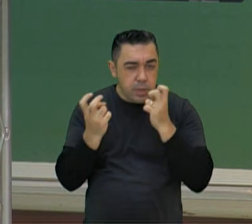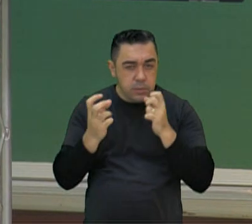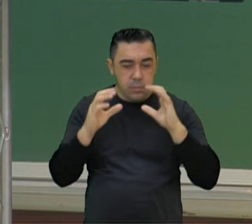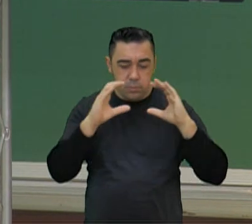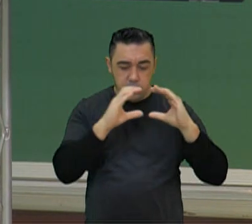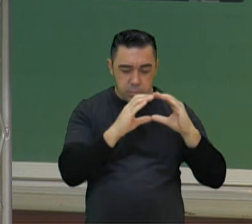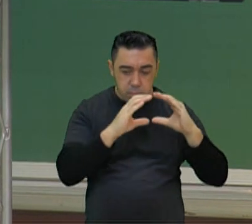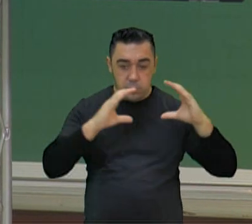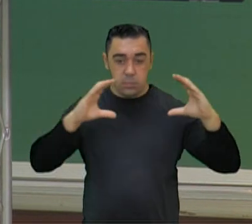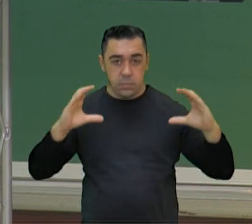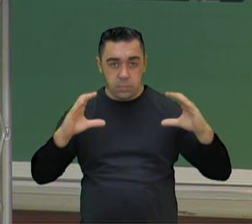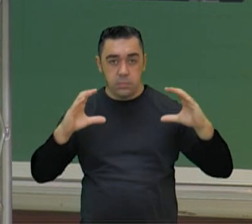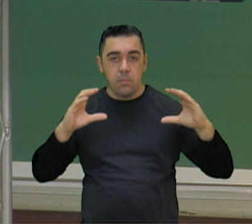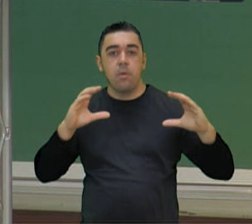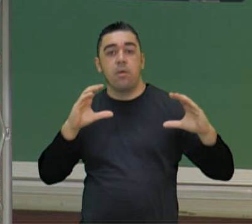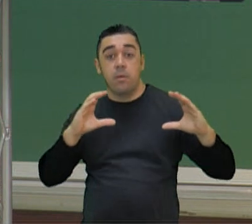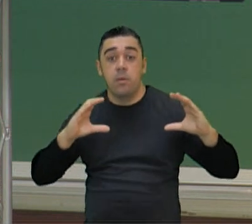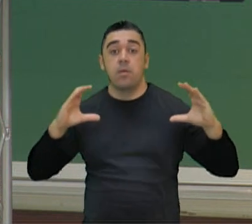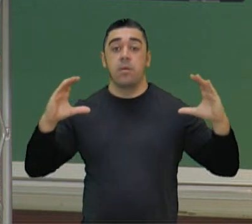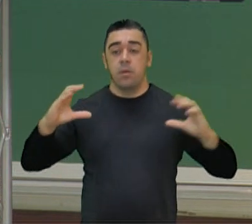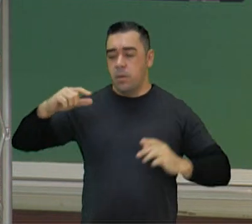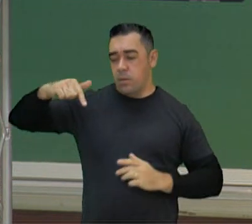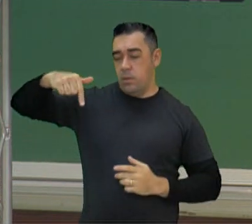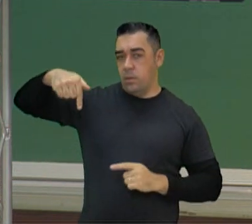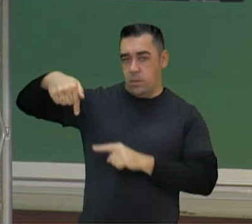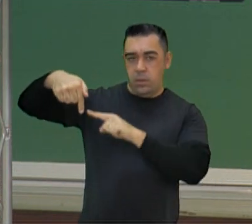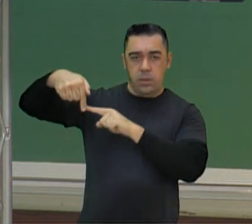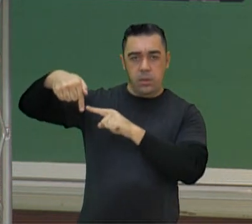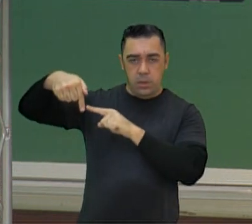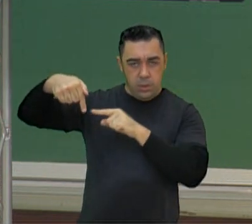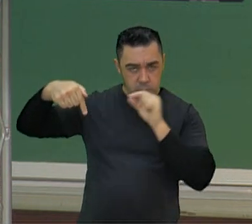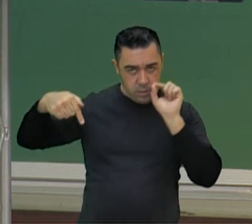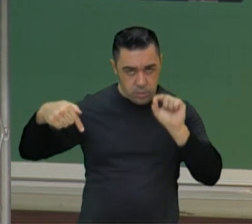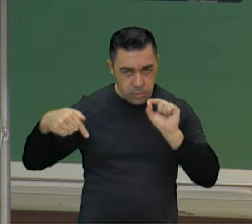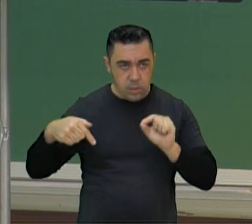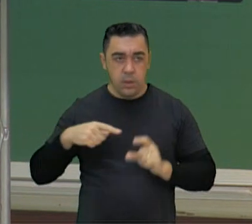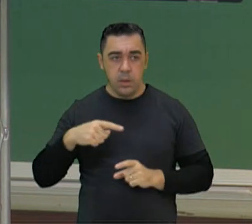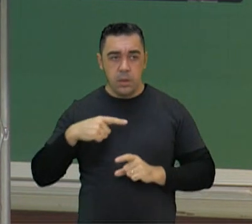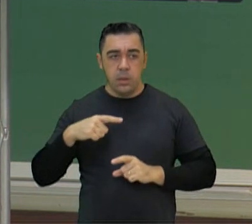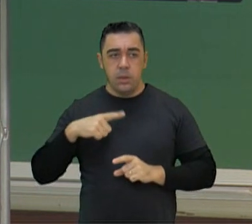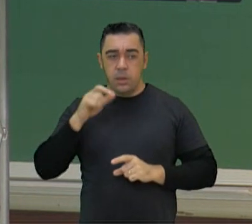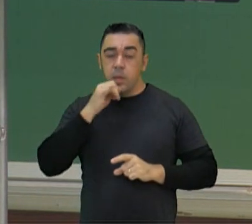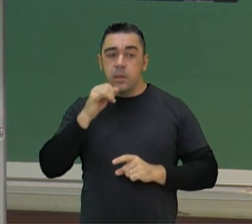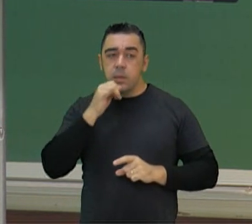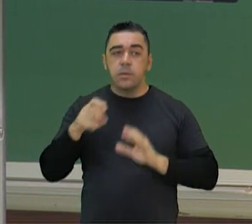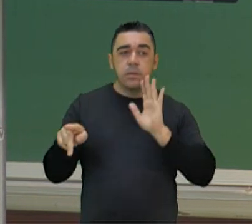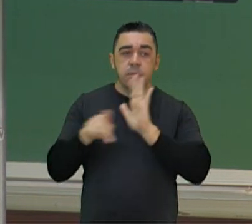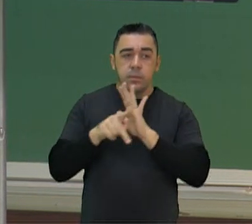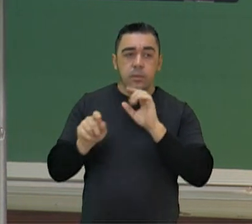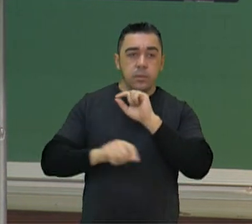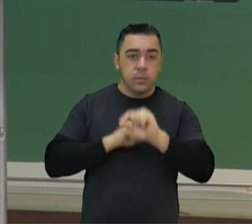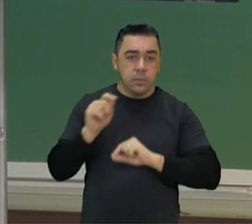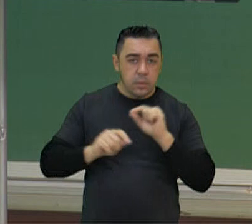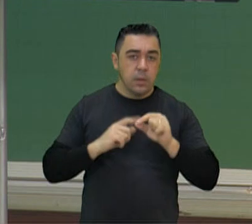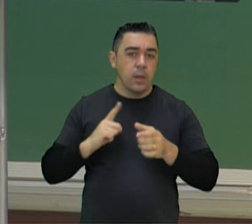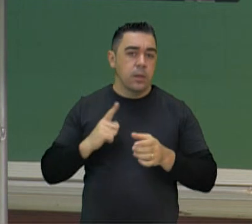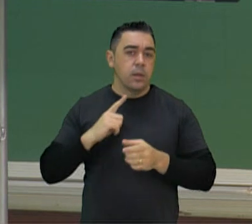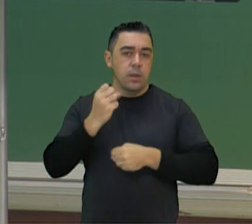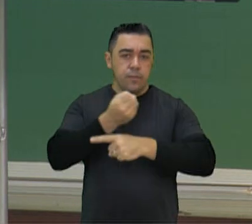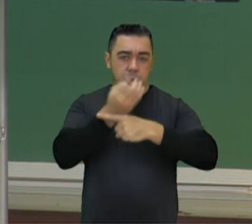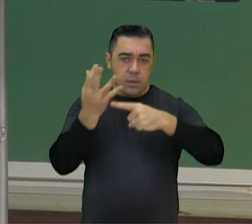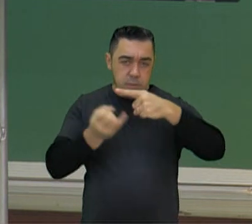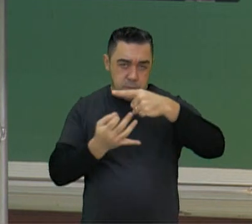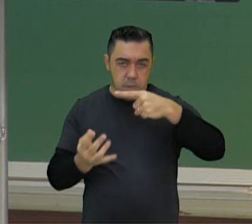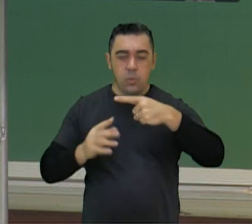números racionais, eles têm a sua particularidade e eles